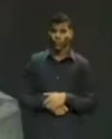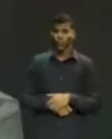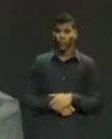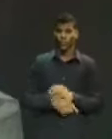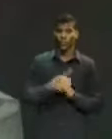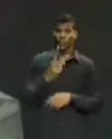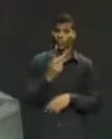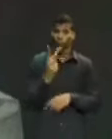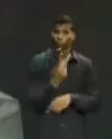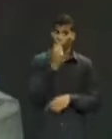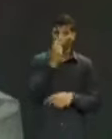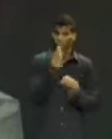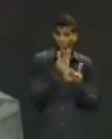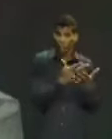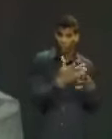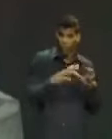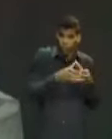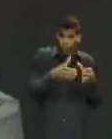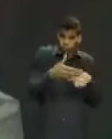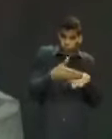Reconhecimento, pertencimento,